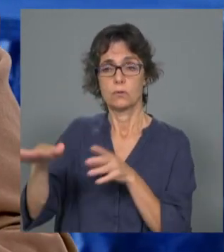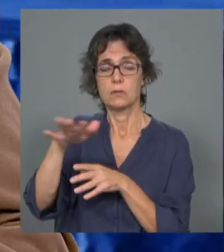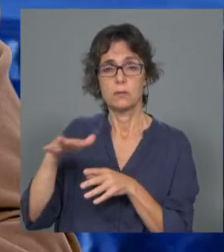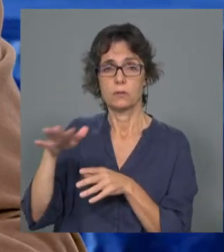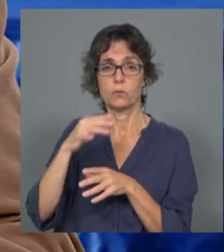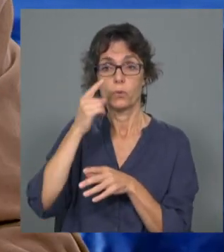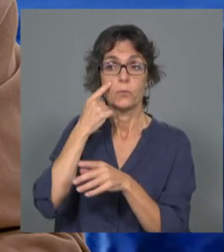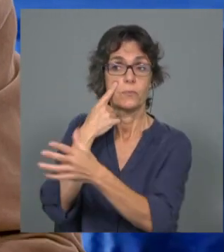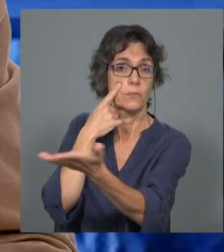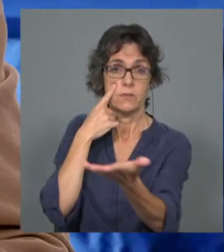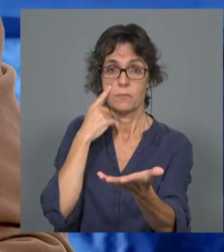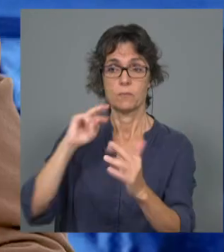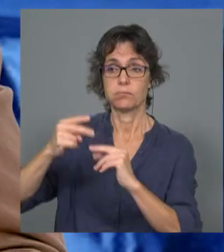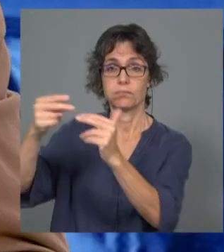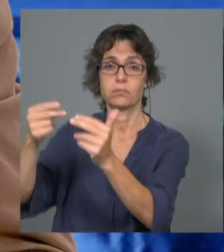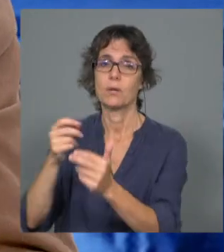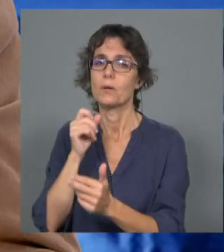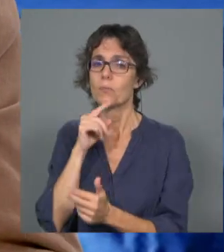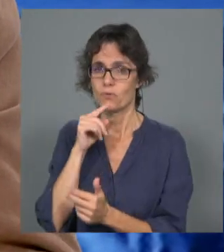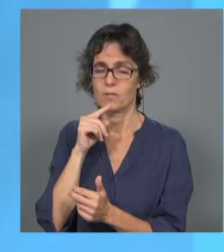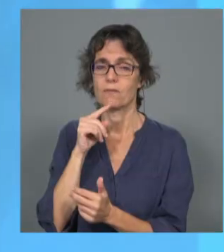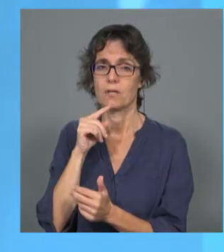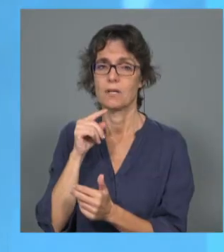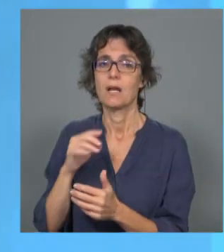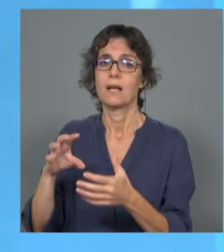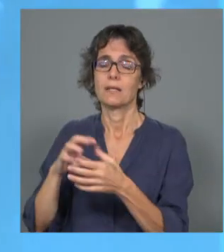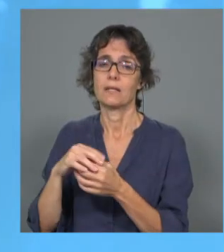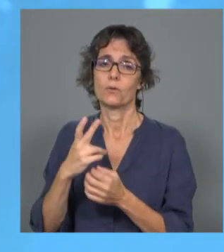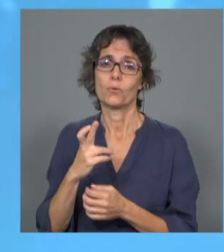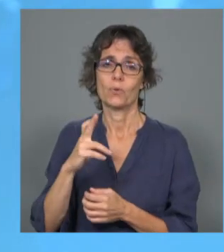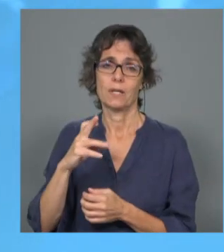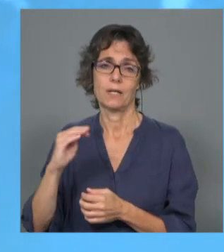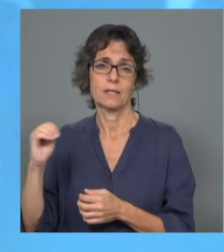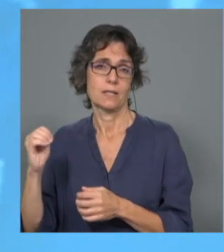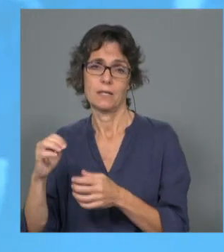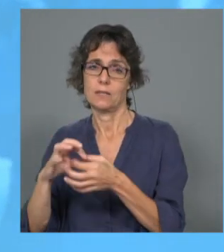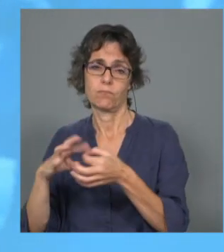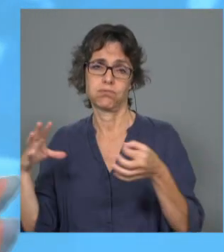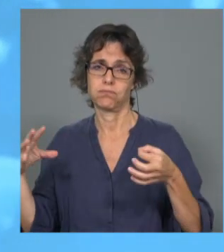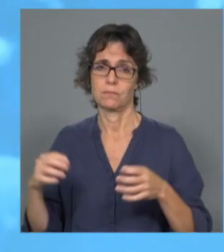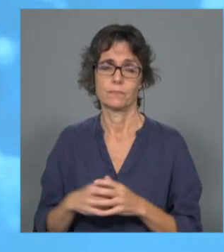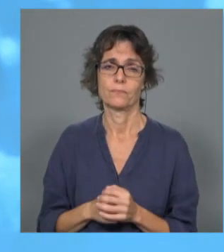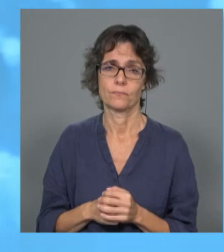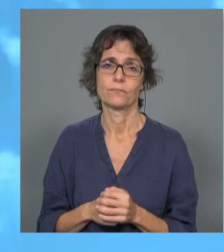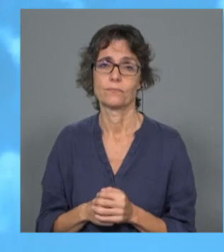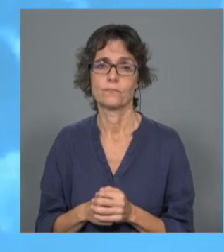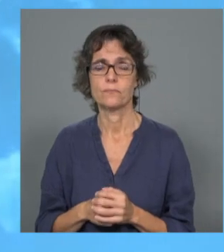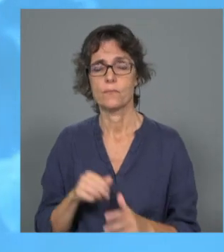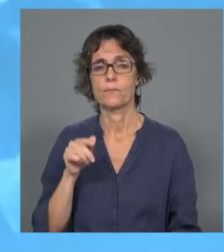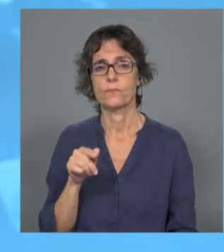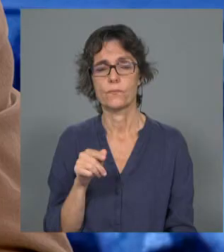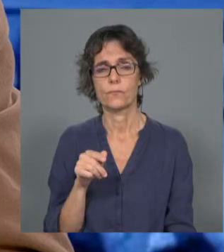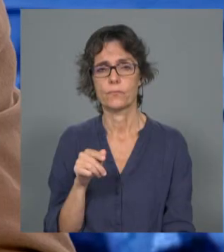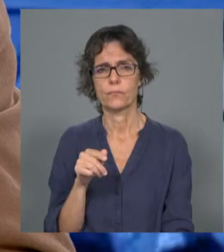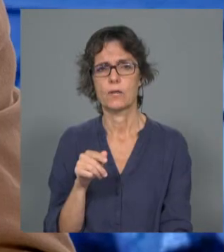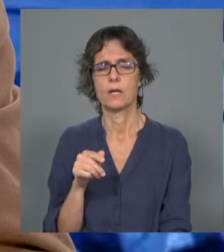que continuem para sempre na Federação Russa. Este livro, Amanhã é Outro Dia, começou a acompanhar este conflito quando